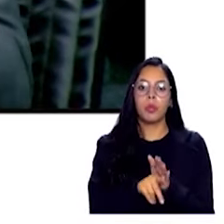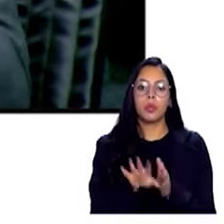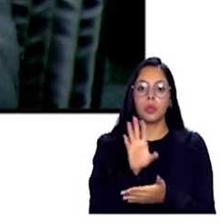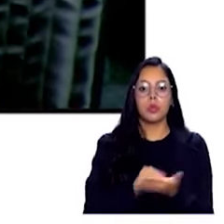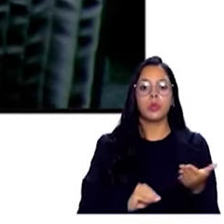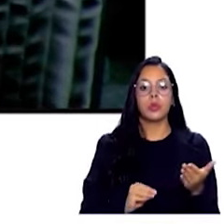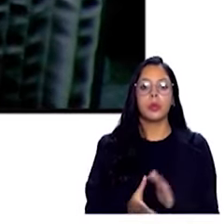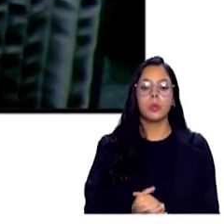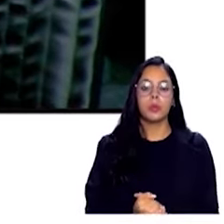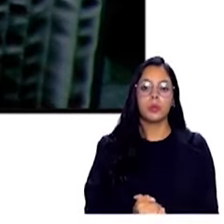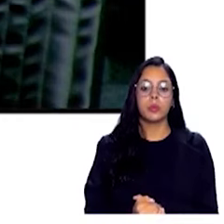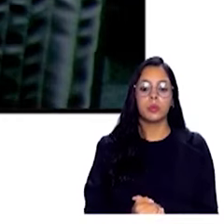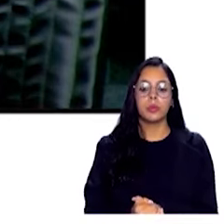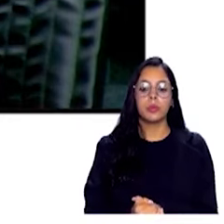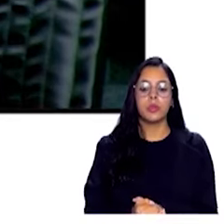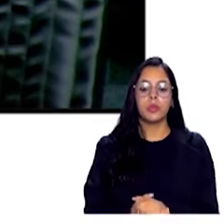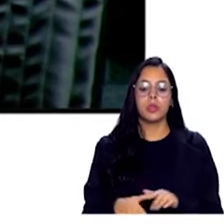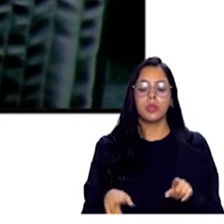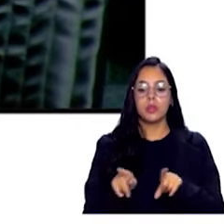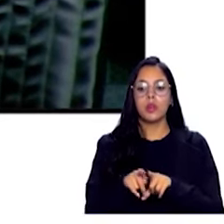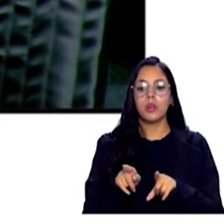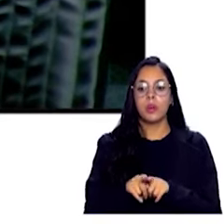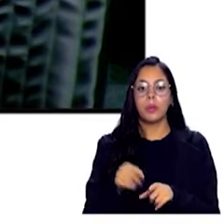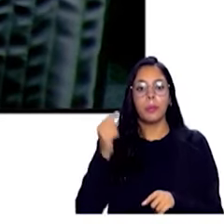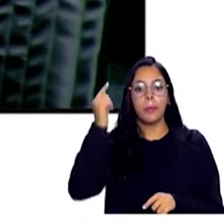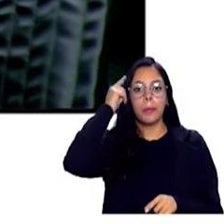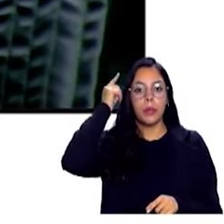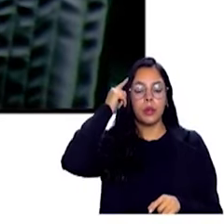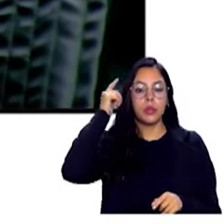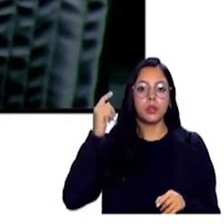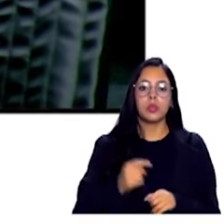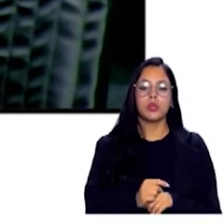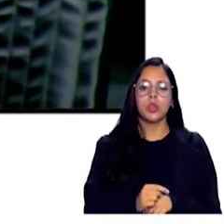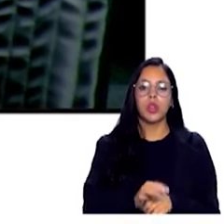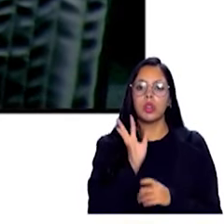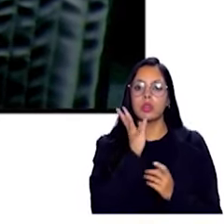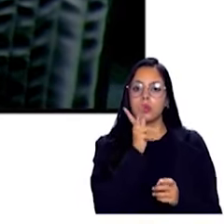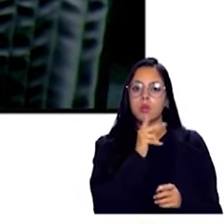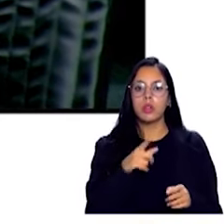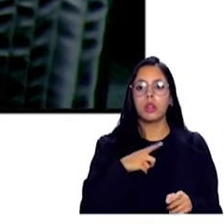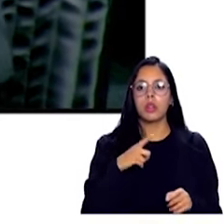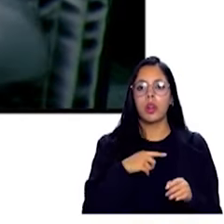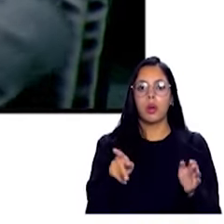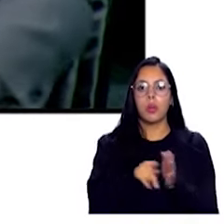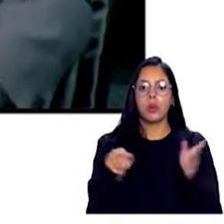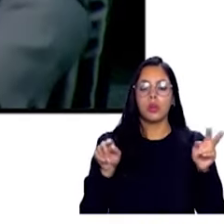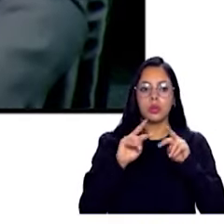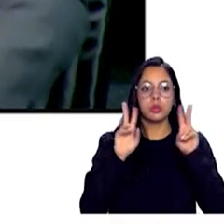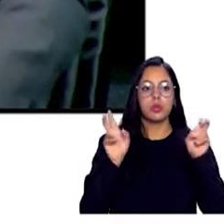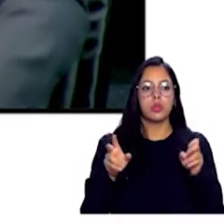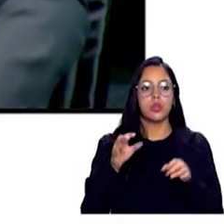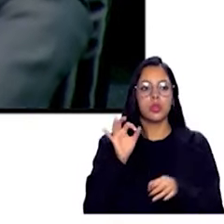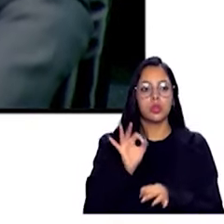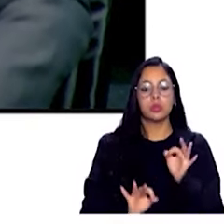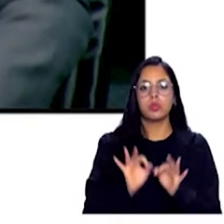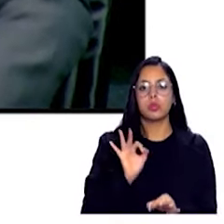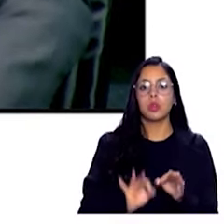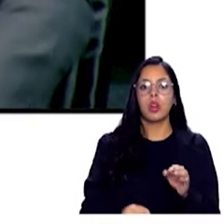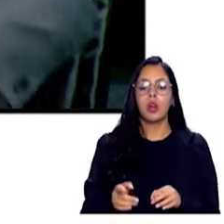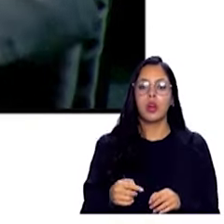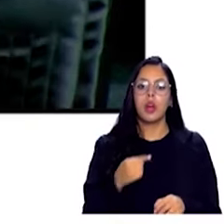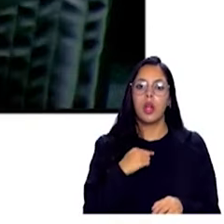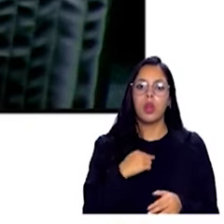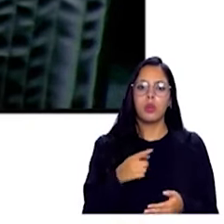e pensar inclusive no tempo de duração da solução jurisdicional porque também não adianta nada eu ingressar hoje com uma